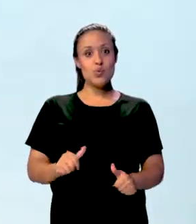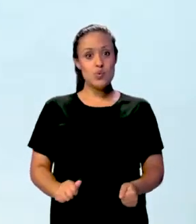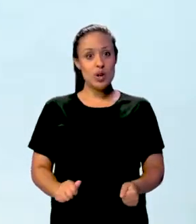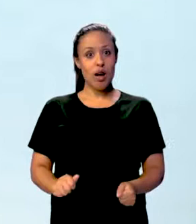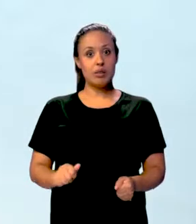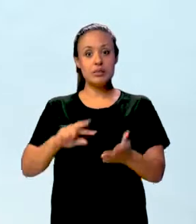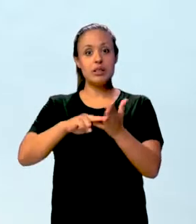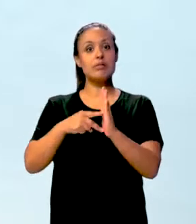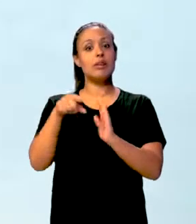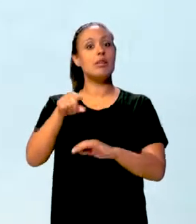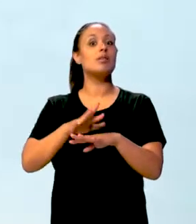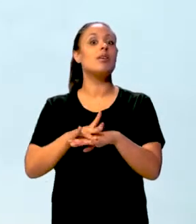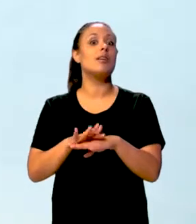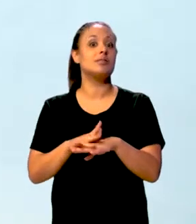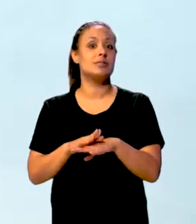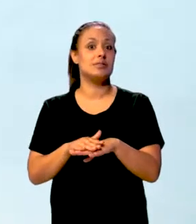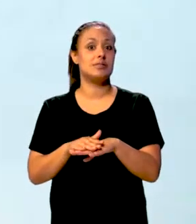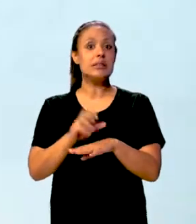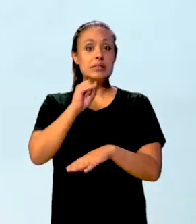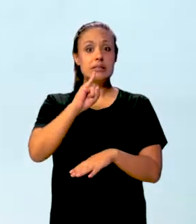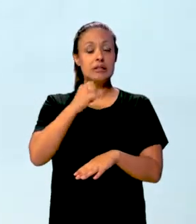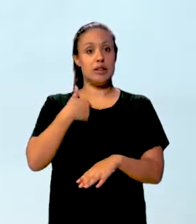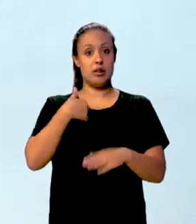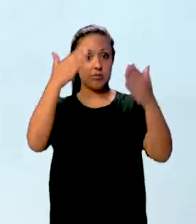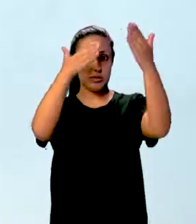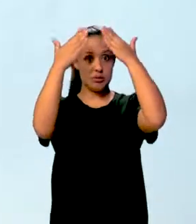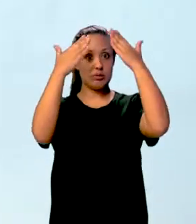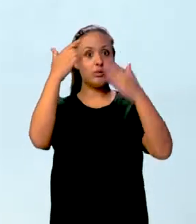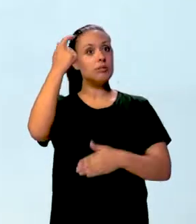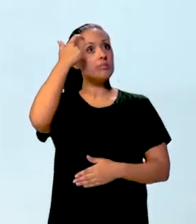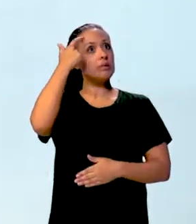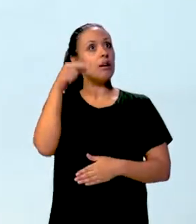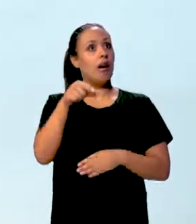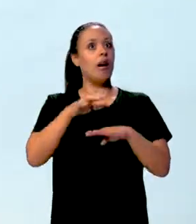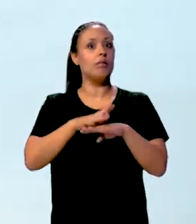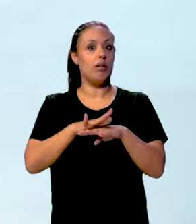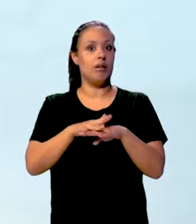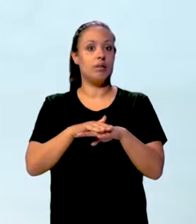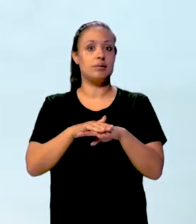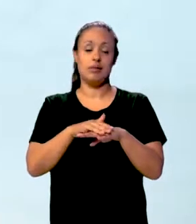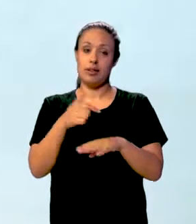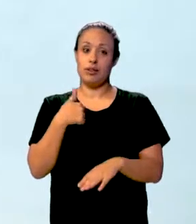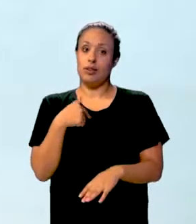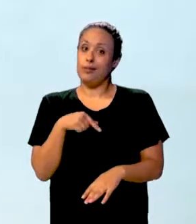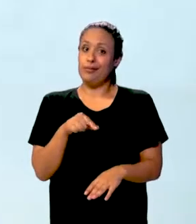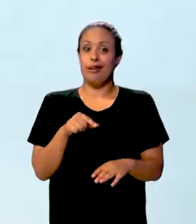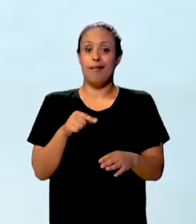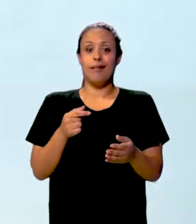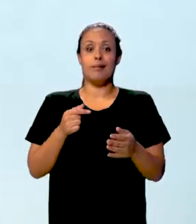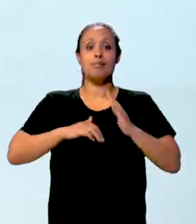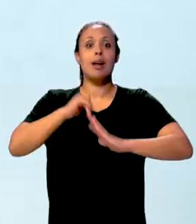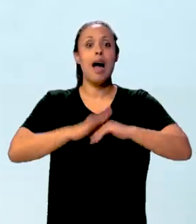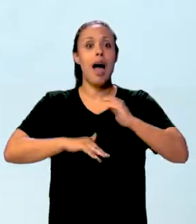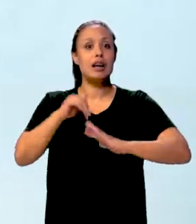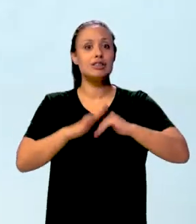pensa que um ideal de saúde e de normalidade está sendo veiculado na psicologia, isso necessariamente vai produzir